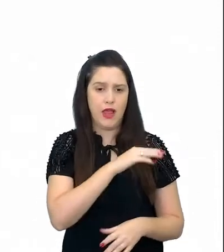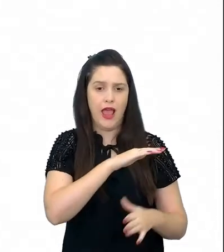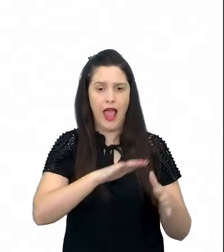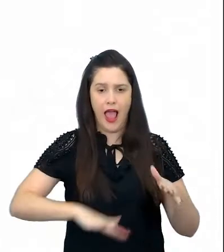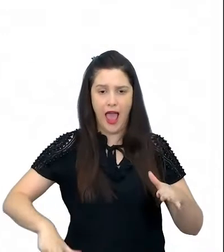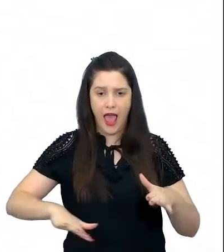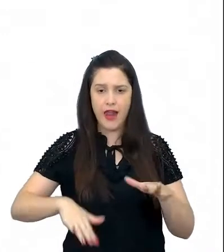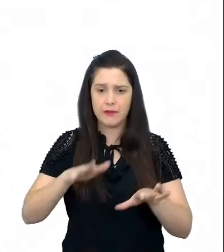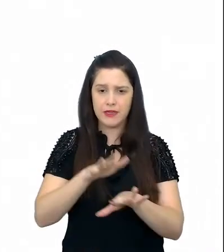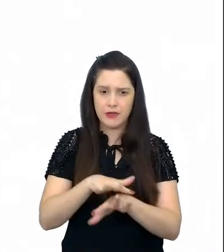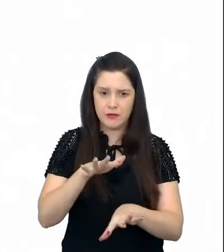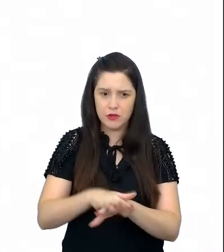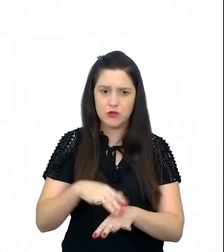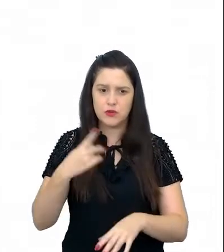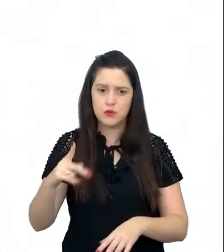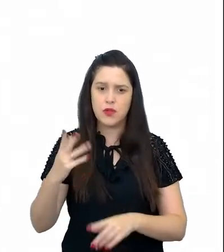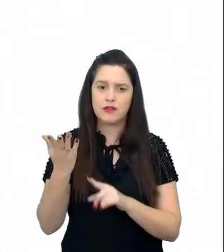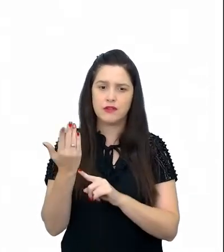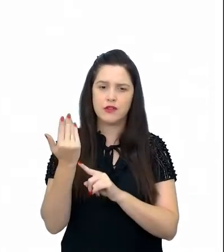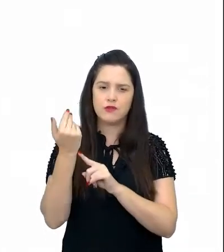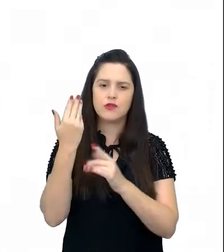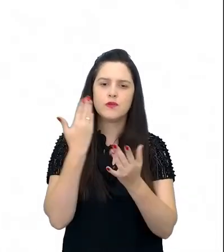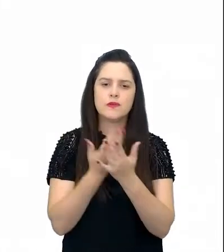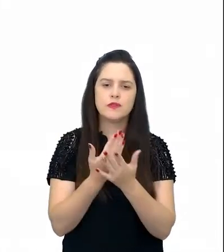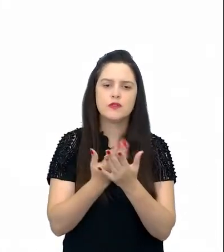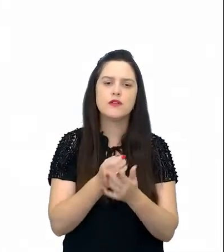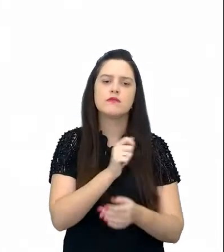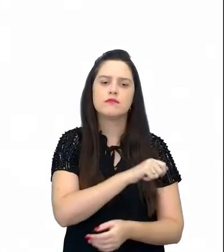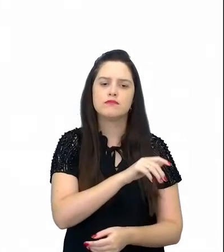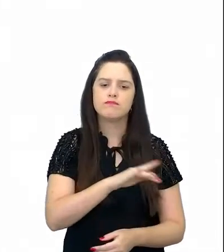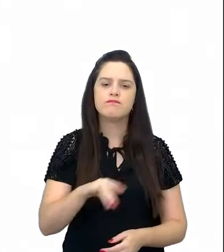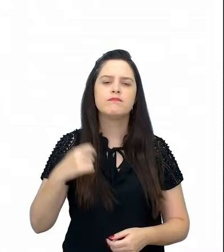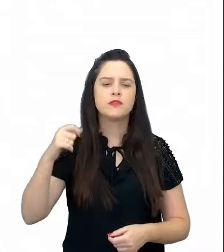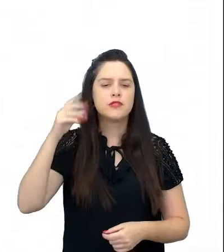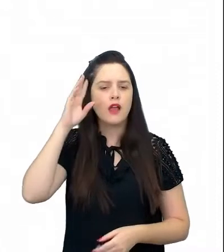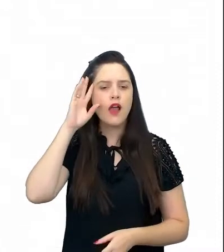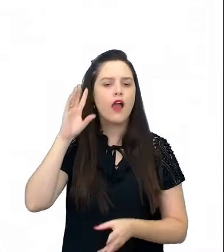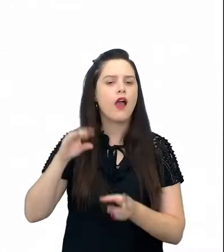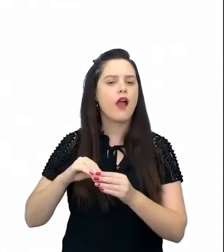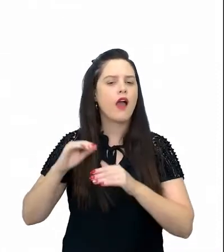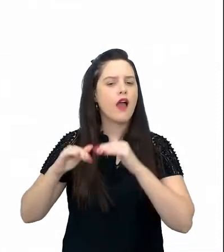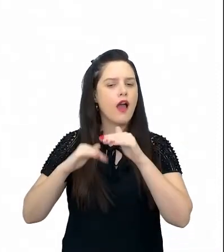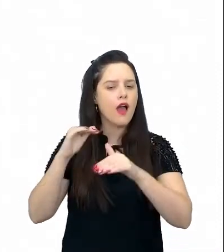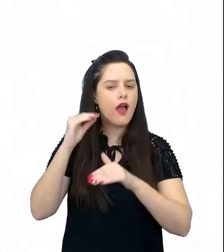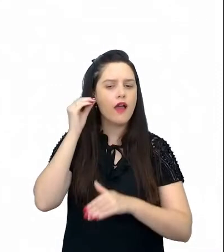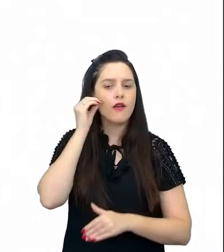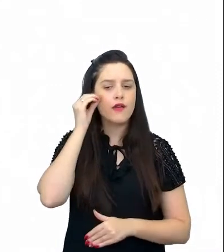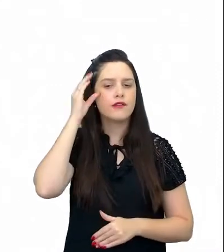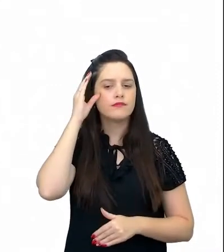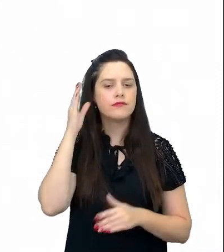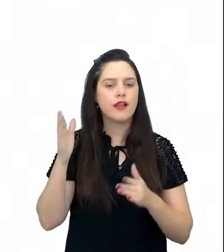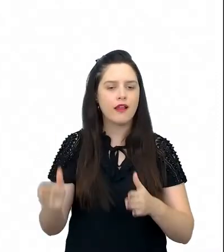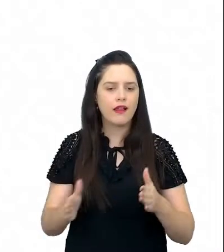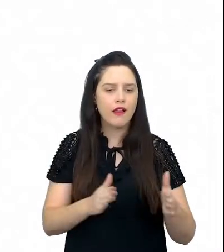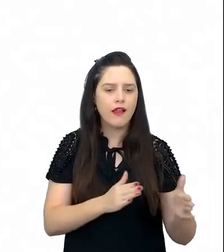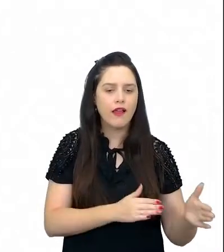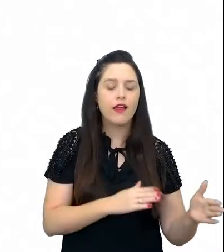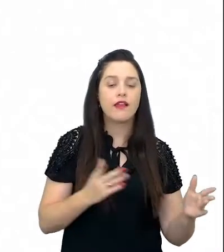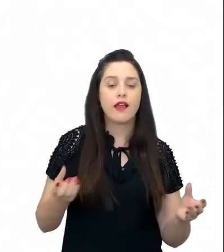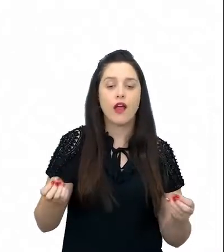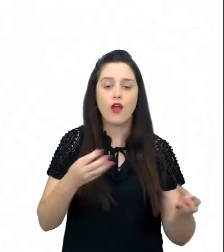área de matemática e suas tecnologias, os estudantes devem consolidar os conhecimentos desenvolvidos na etapa anterior e agregar